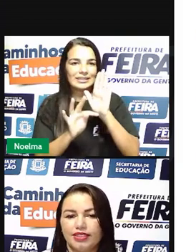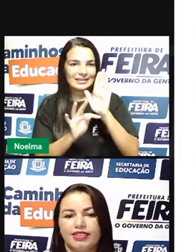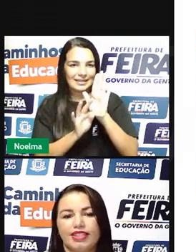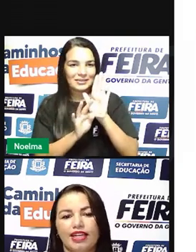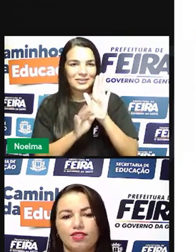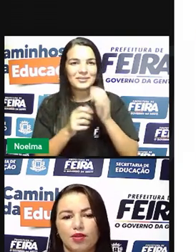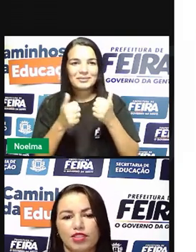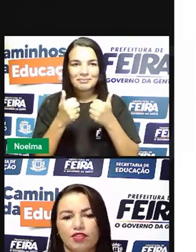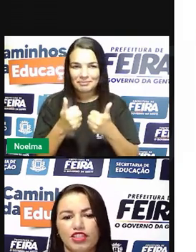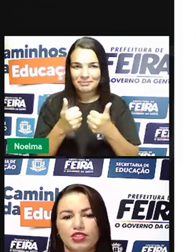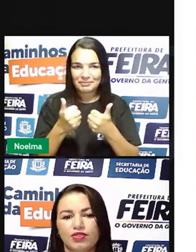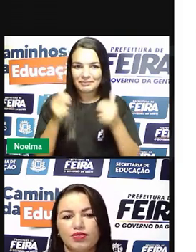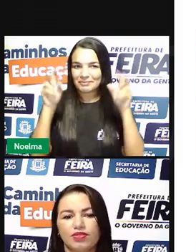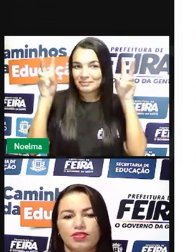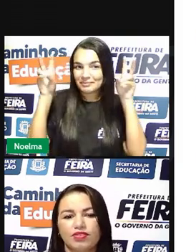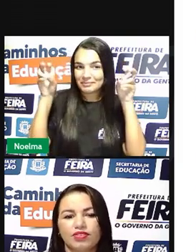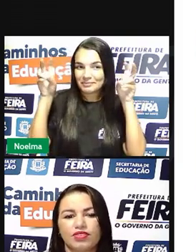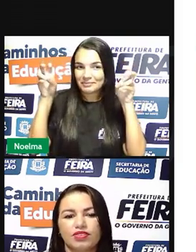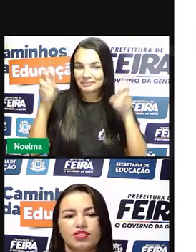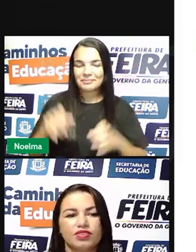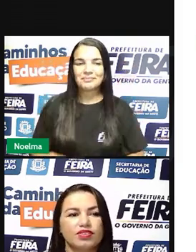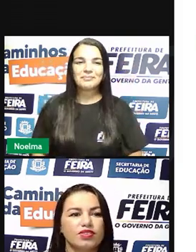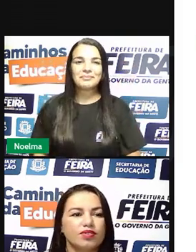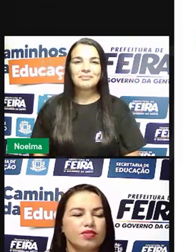estudar. Certo? Vamos ao vídeo?